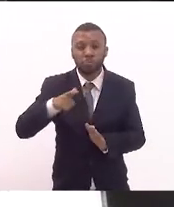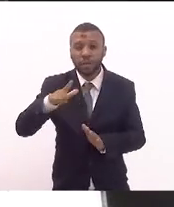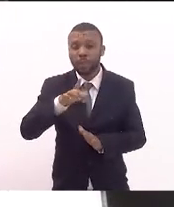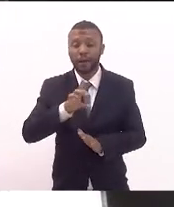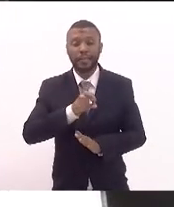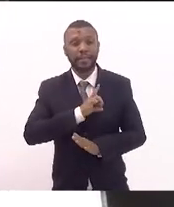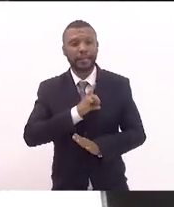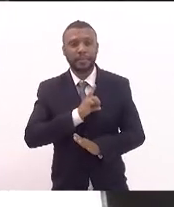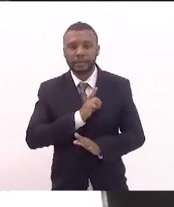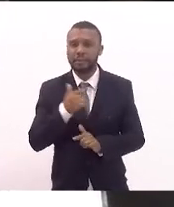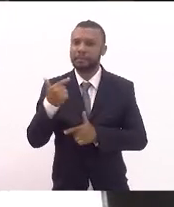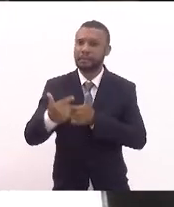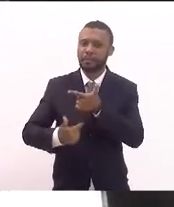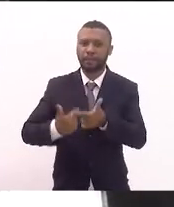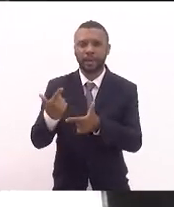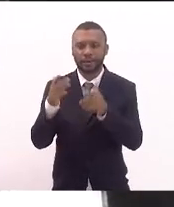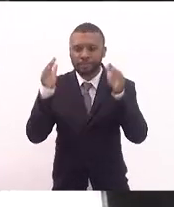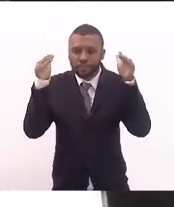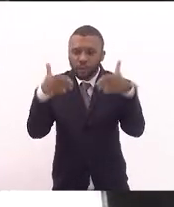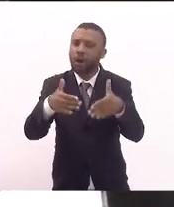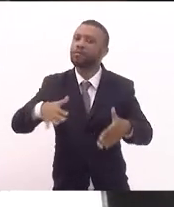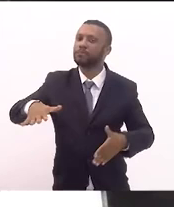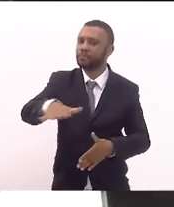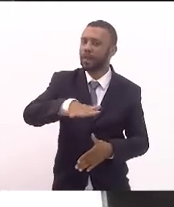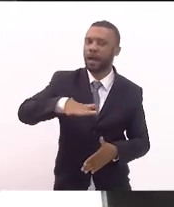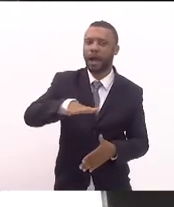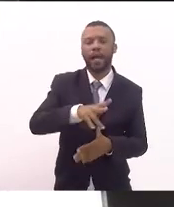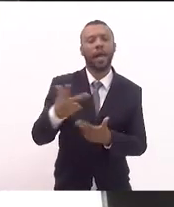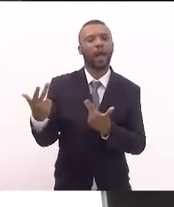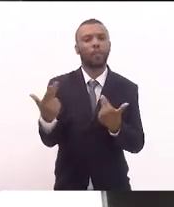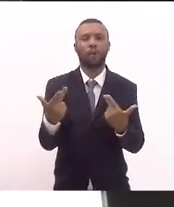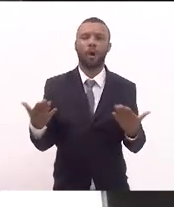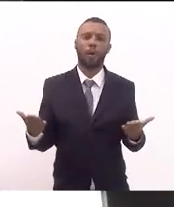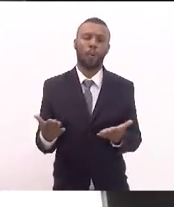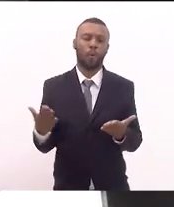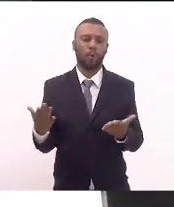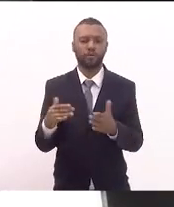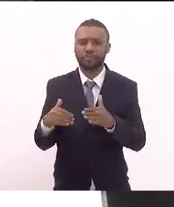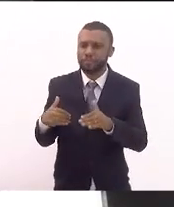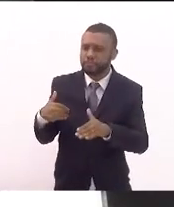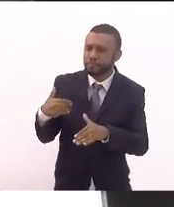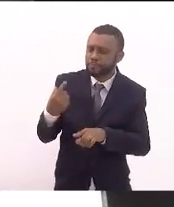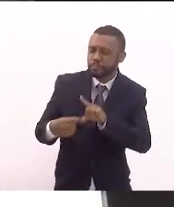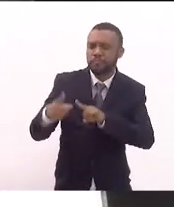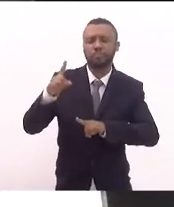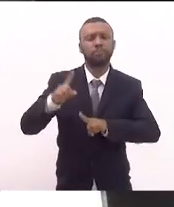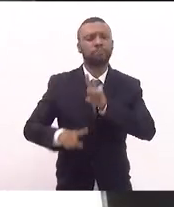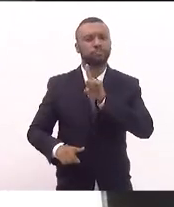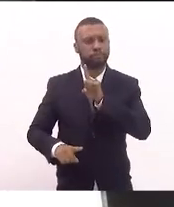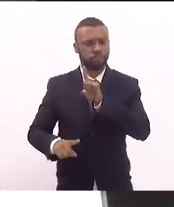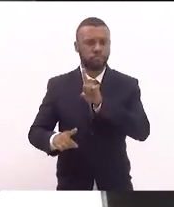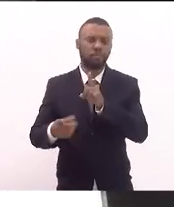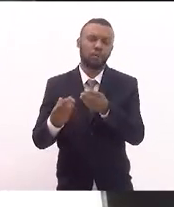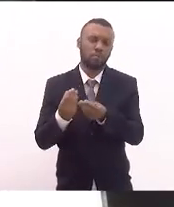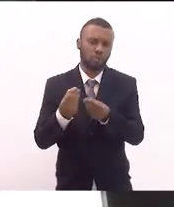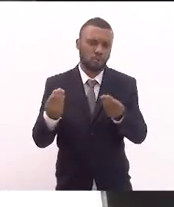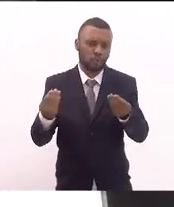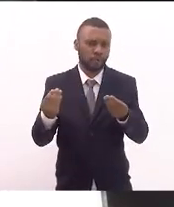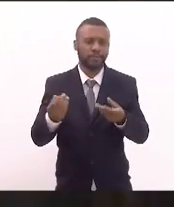delegada tão atuante quanto nós temos hoje. Então, nós avançamos muito, Paula, questão de